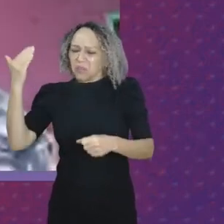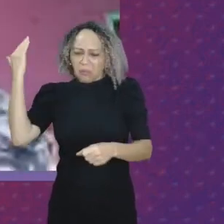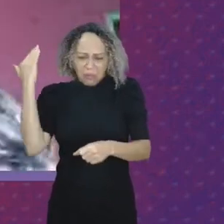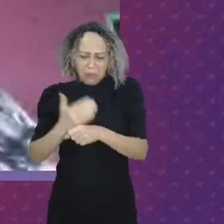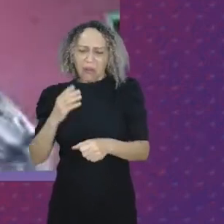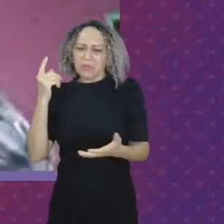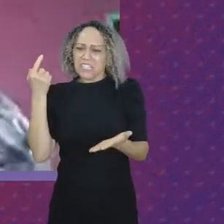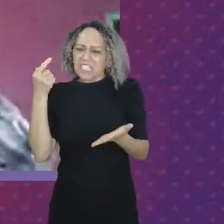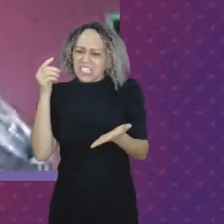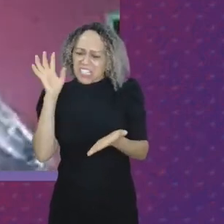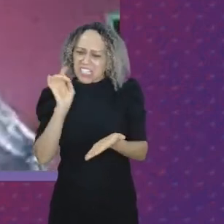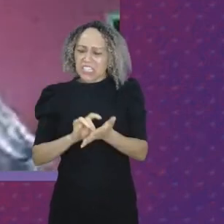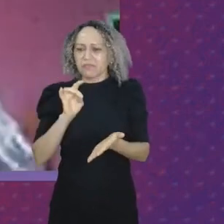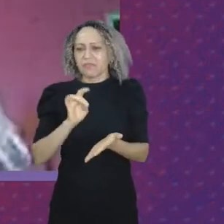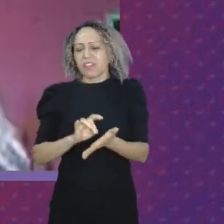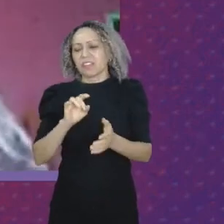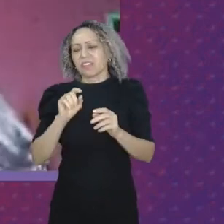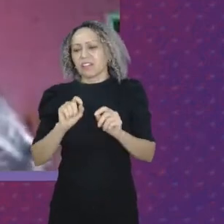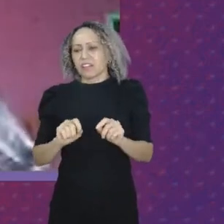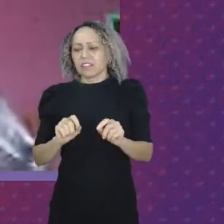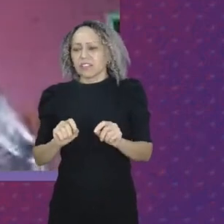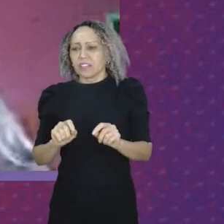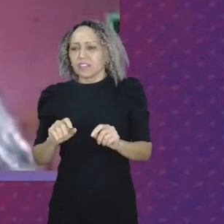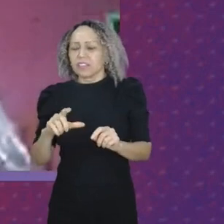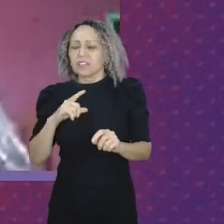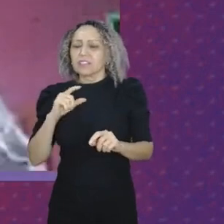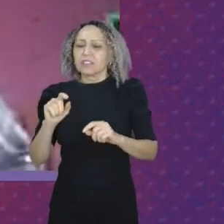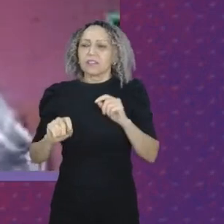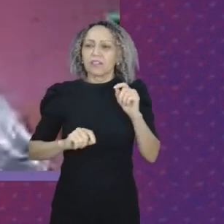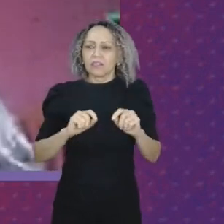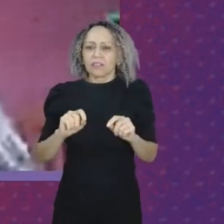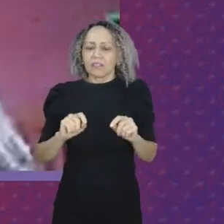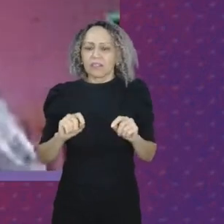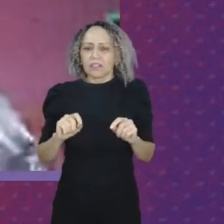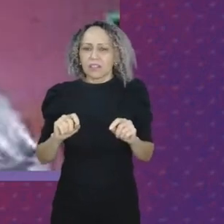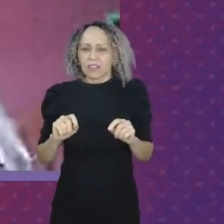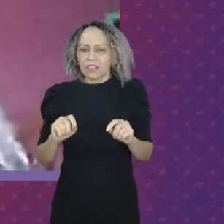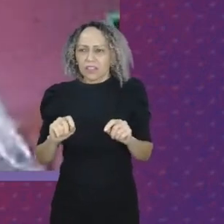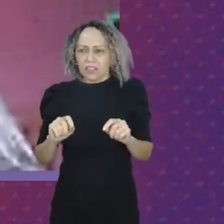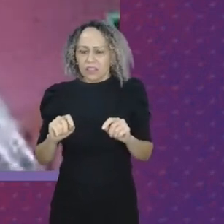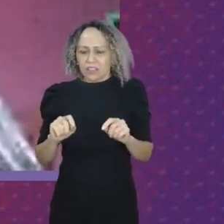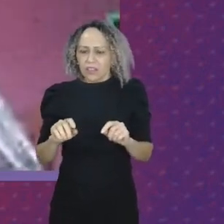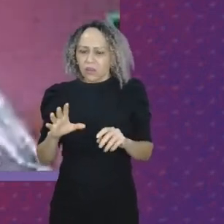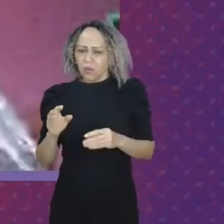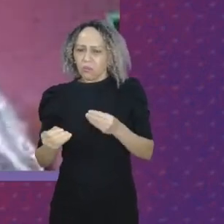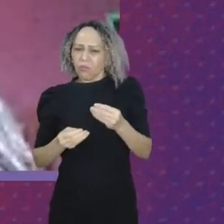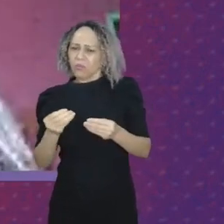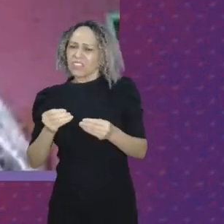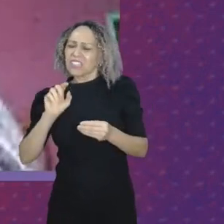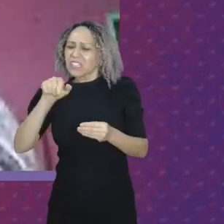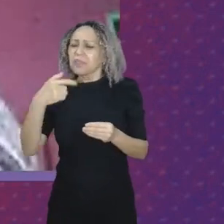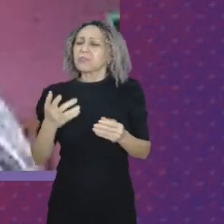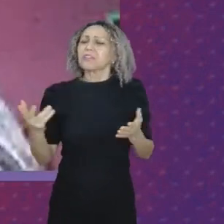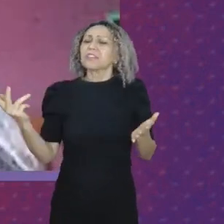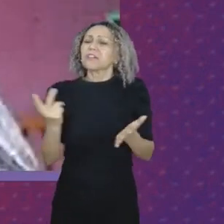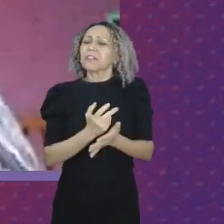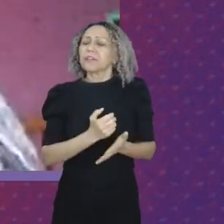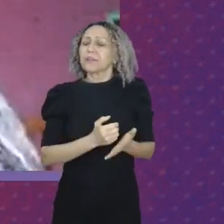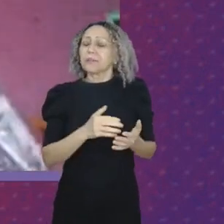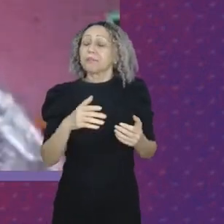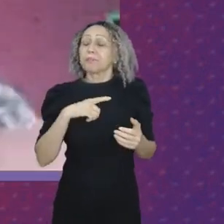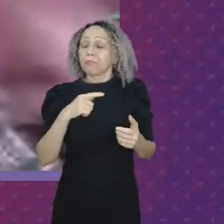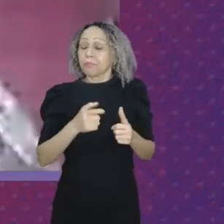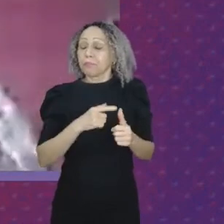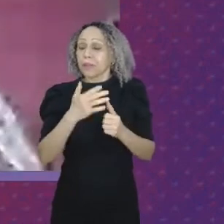Temer assume, o que a gente tem é ele autorizando formalmente aquilo que a derrubou como uma atribuição